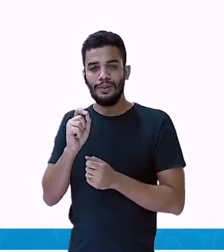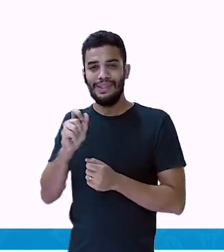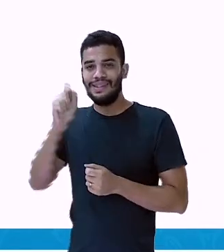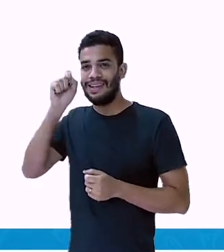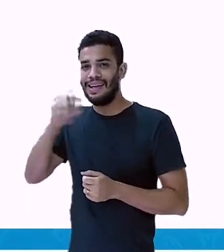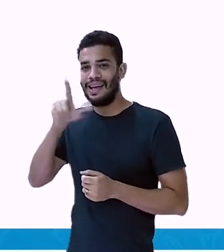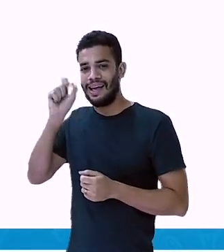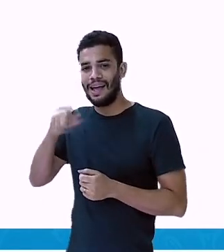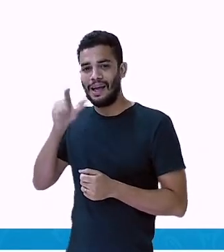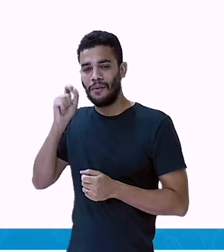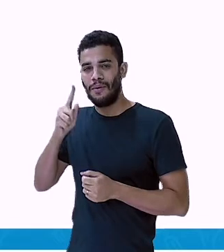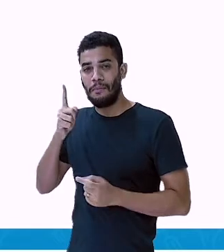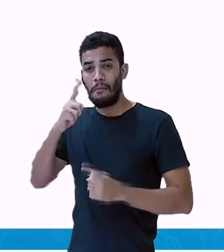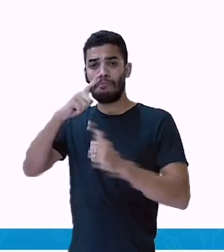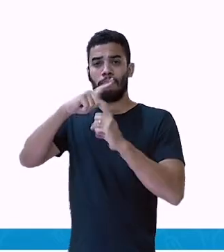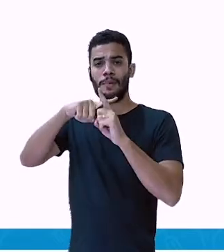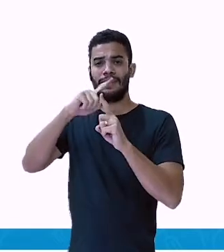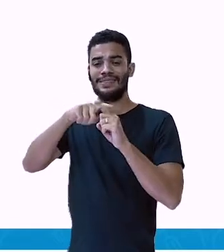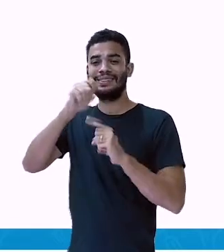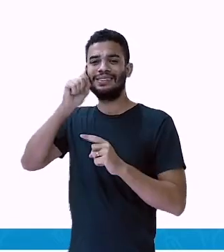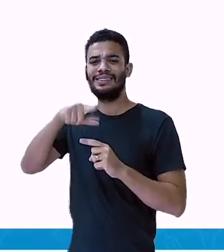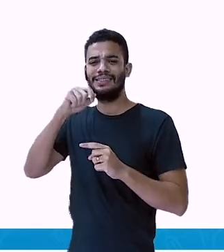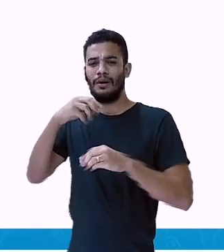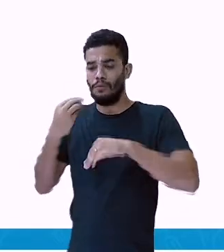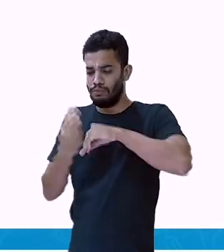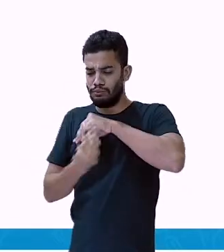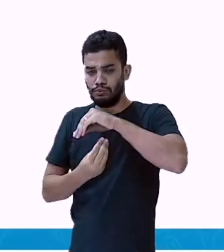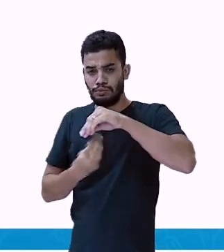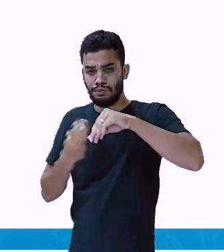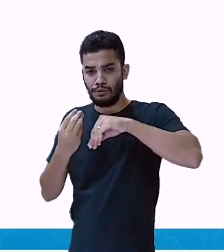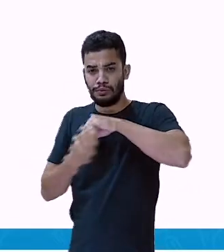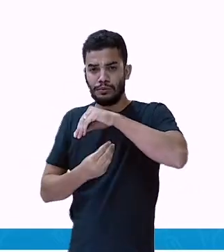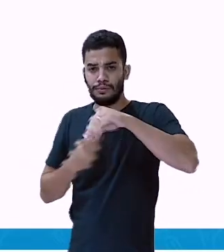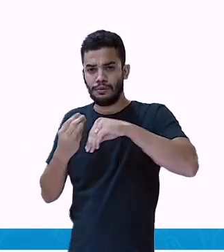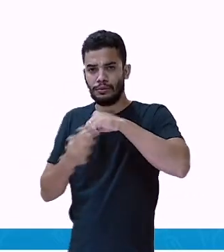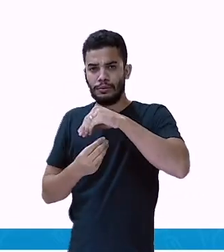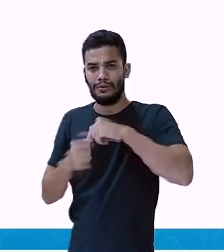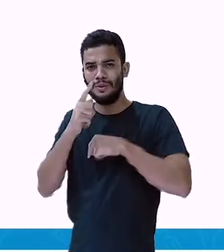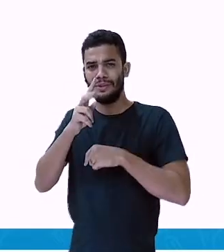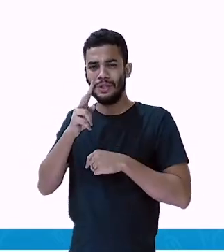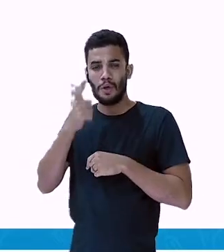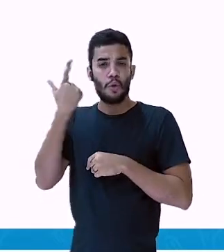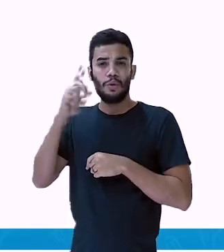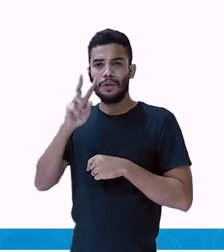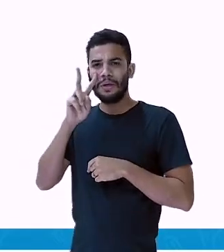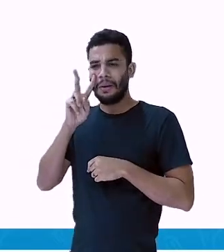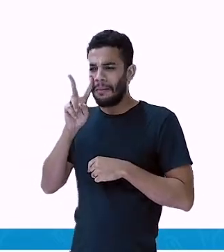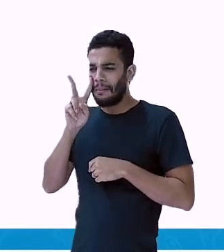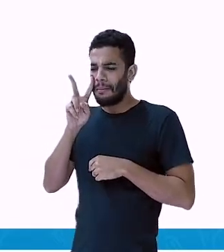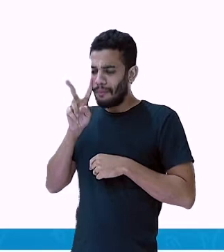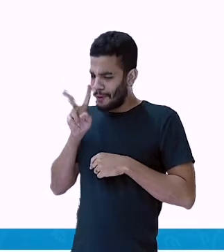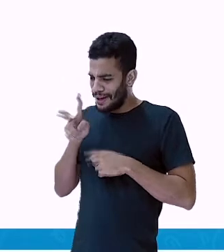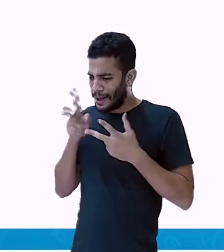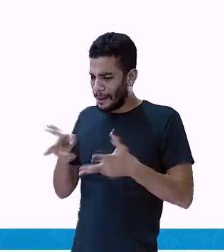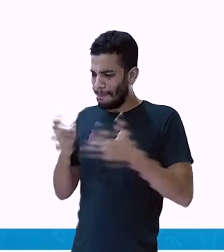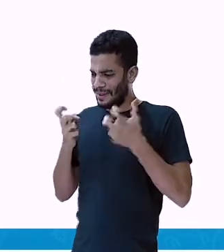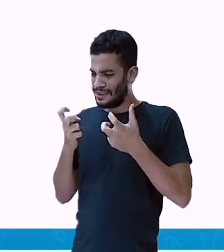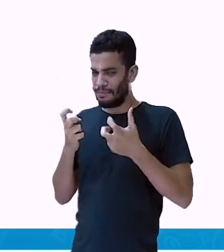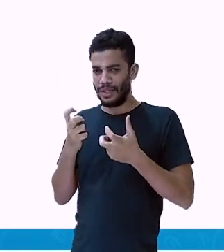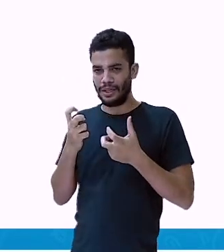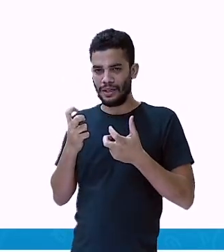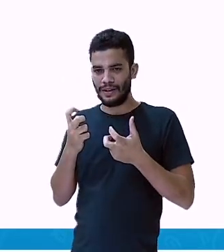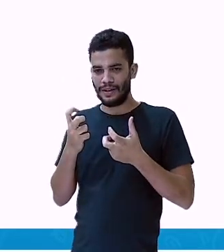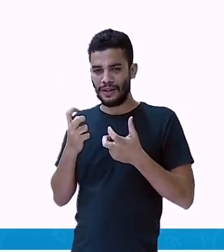sal, nós temos aqui, o que você observa? Um único aspecto ou aspectos distintos? Um único